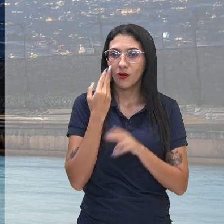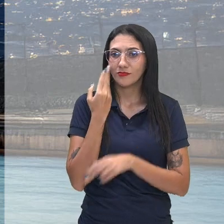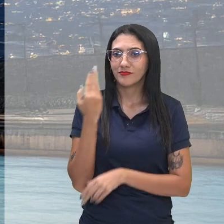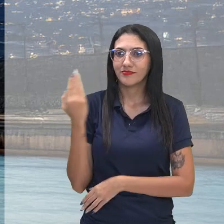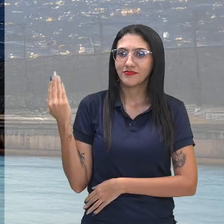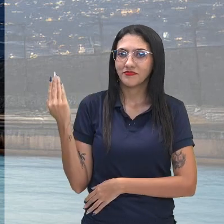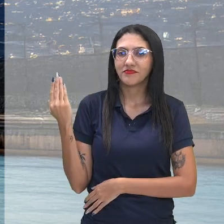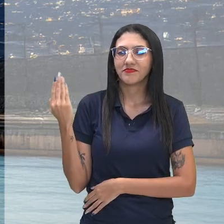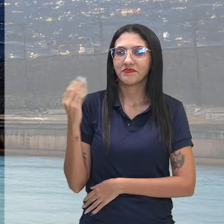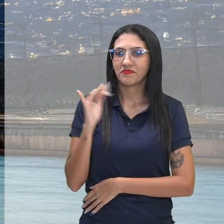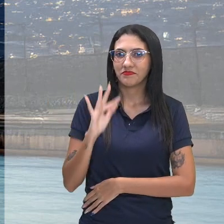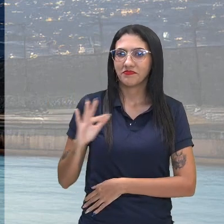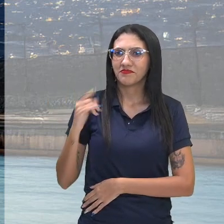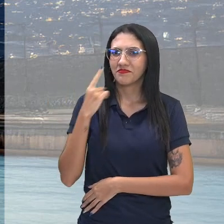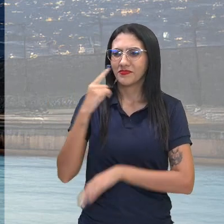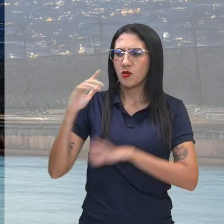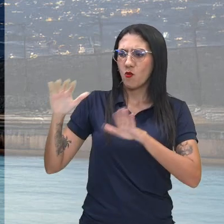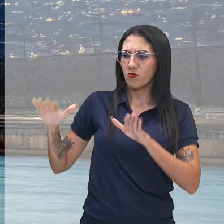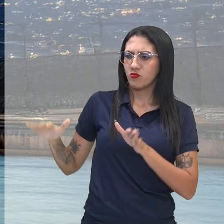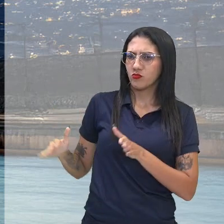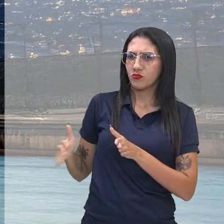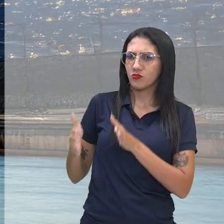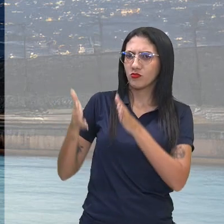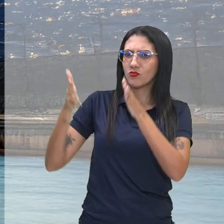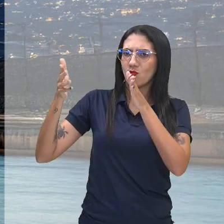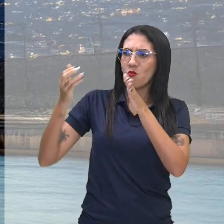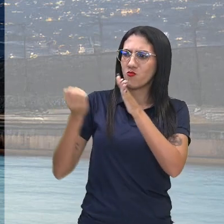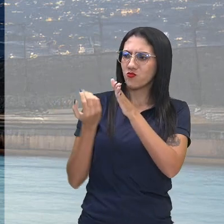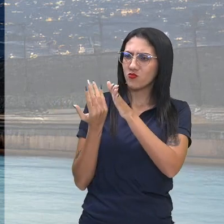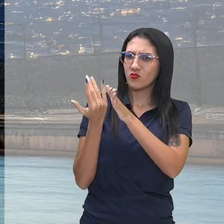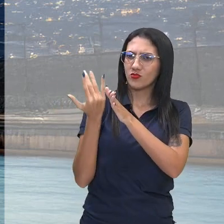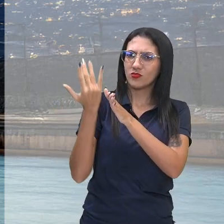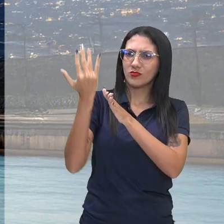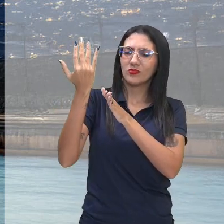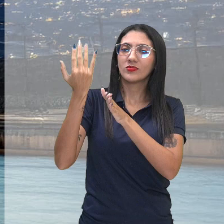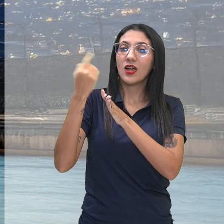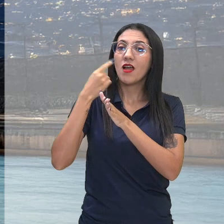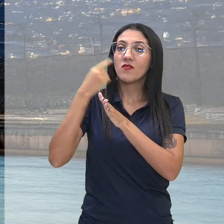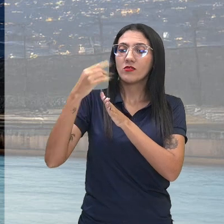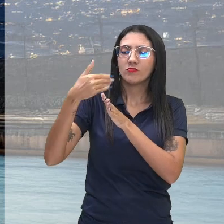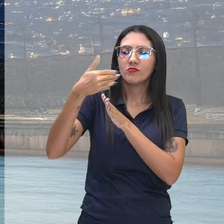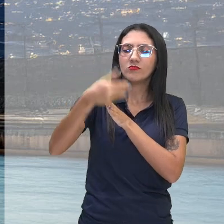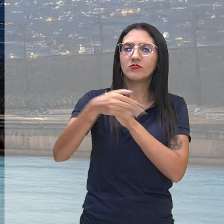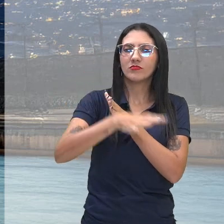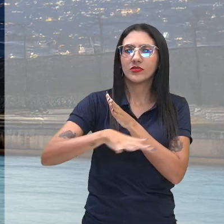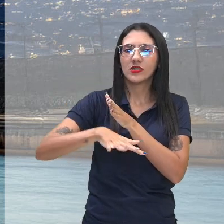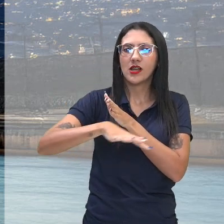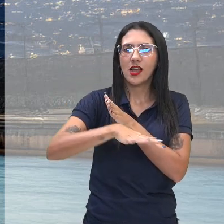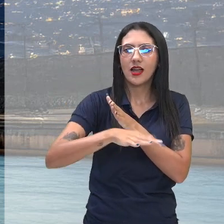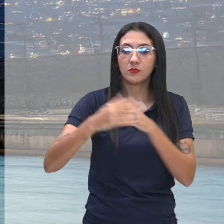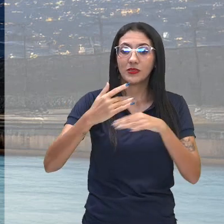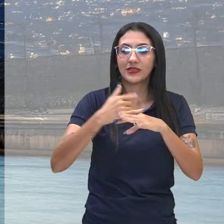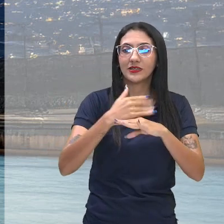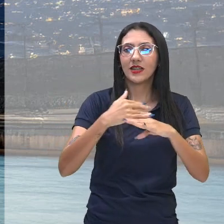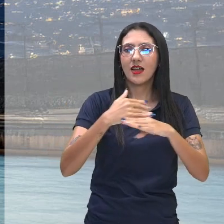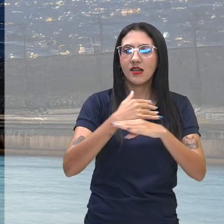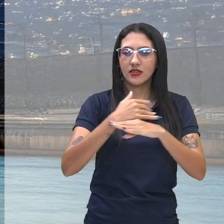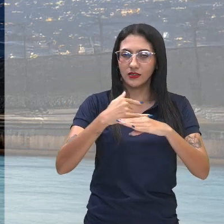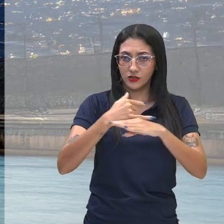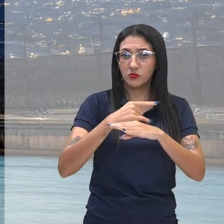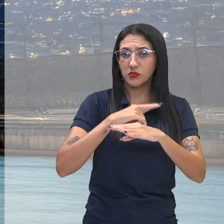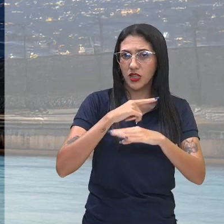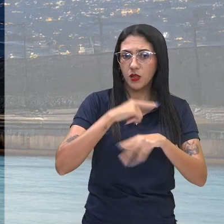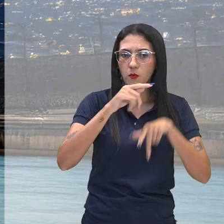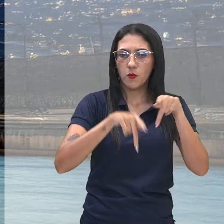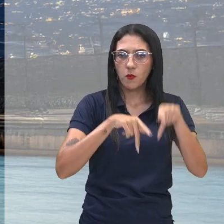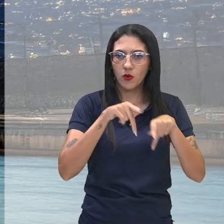só, o vulcão lá no fundo e ali mais embaixo, ali em volta, a gente observa que tem uma cidade, né? Tem pessoas que moram ali.